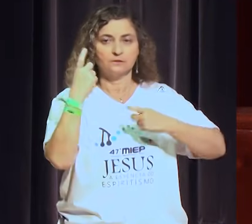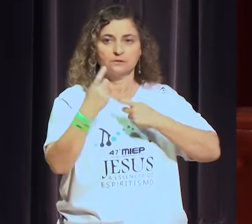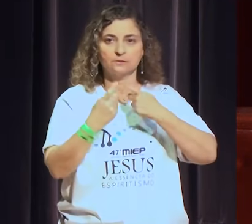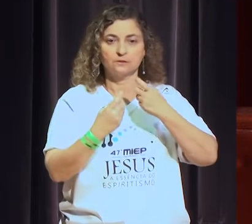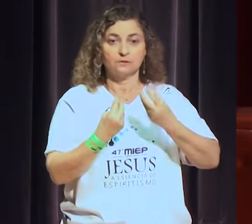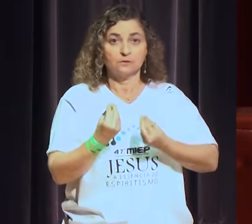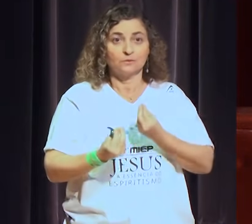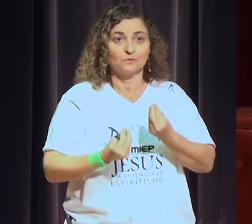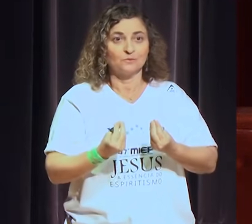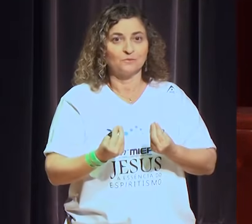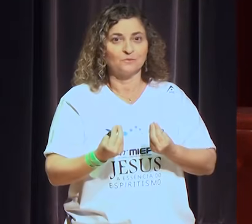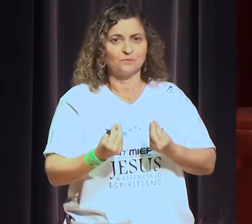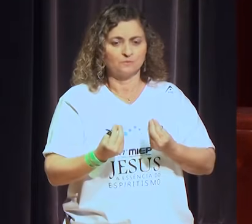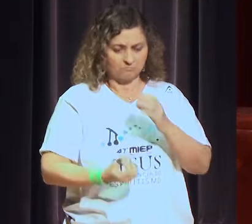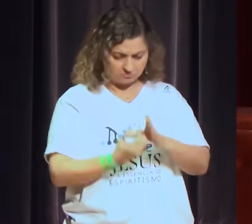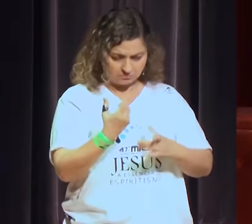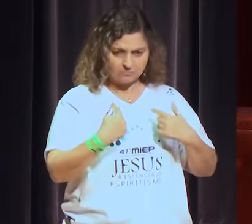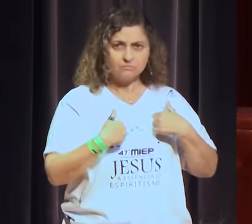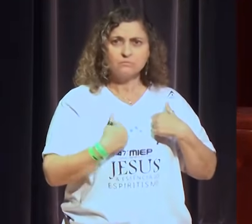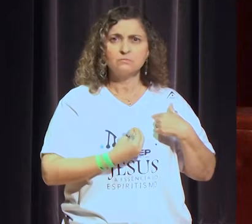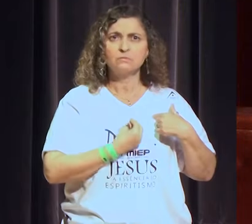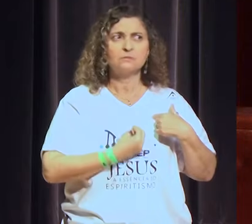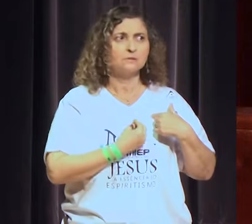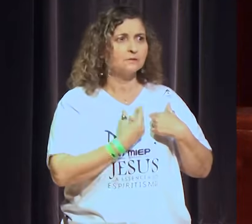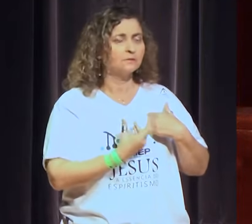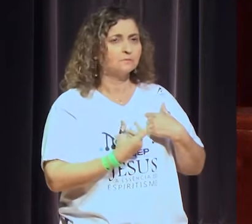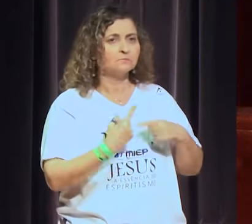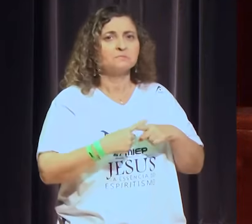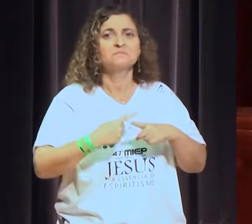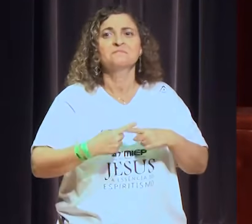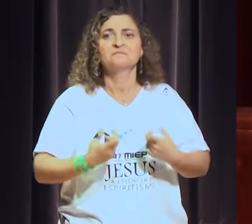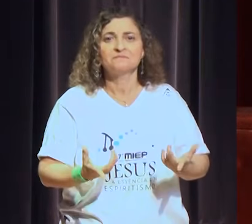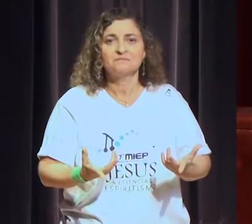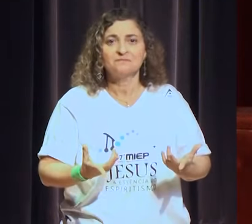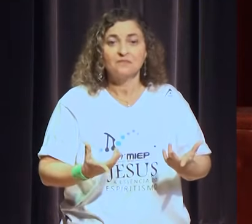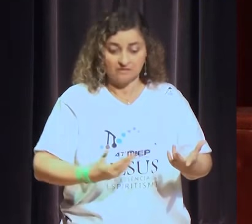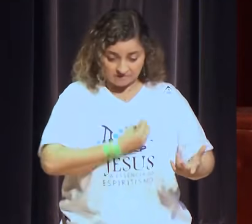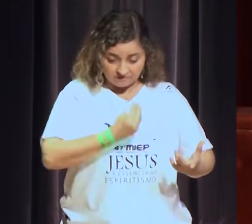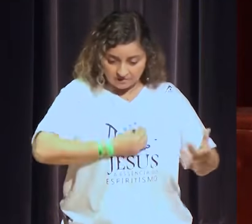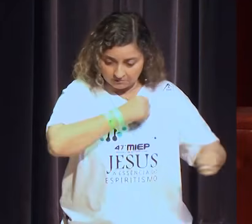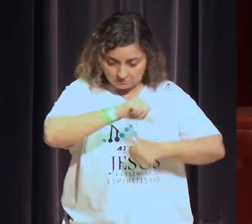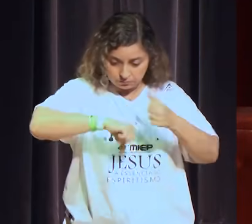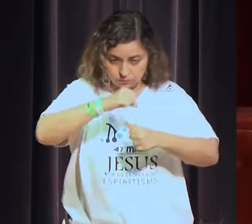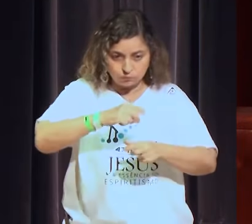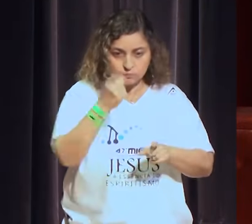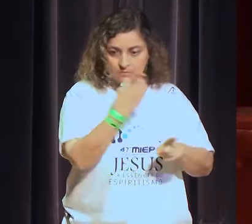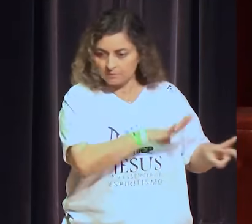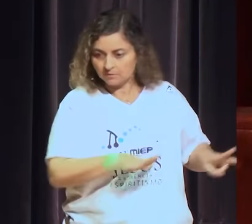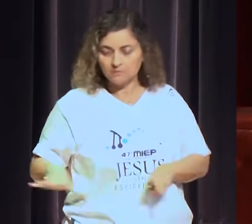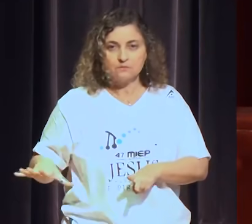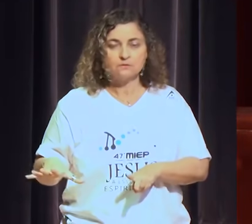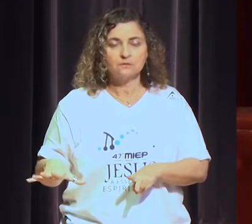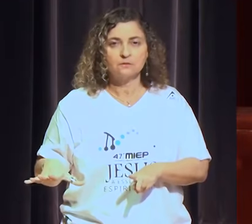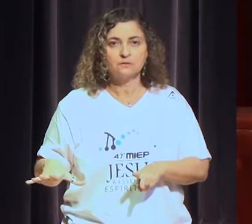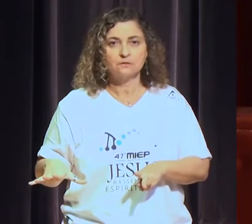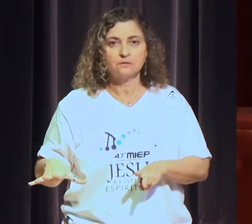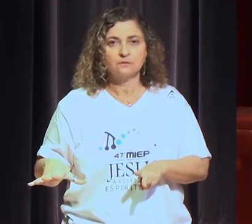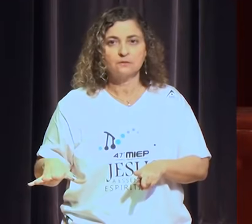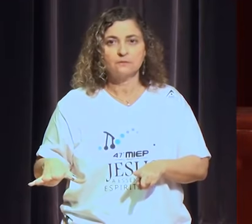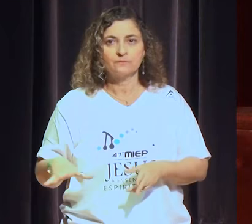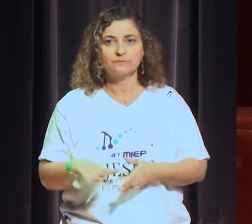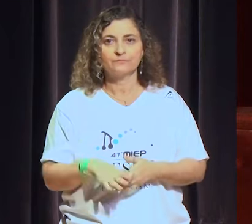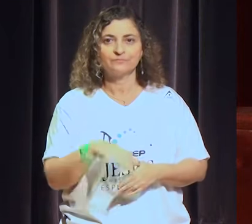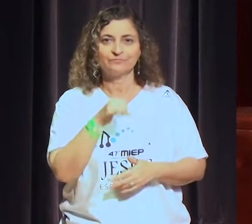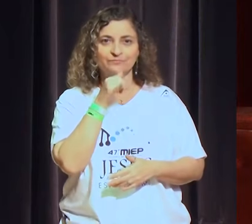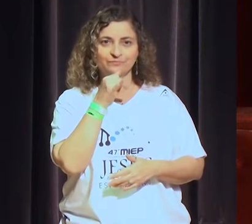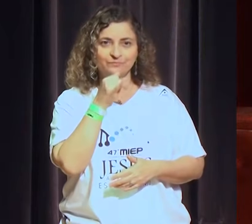Que imponderável é esse? Que na questão de uma semana sua vida vira de ponta cabeça. Por exemplo, eu estava dando